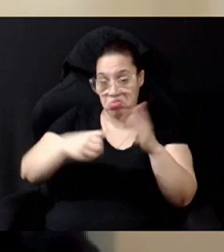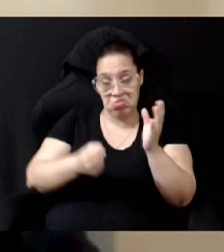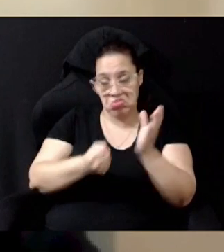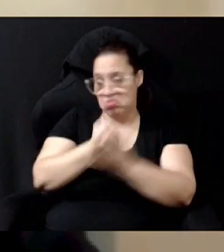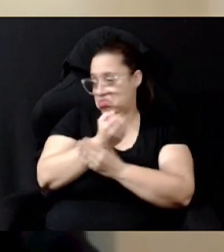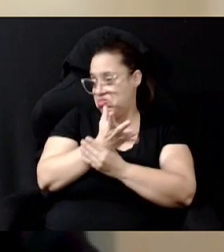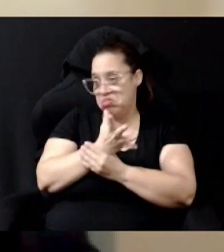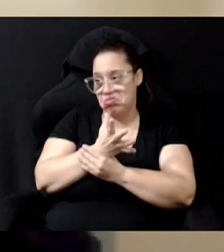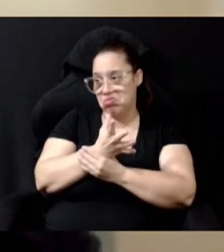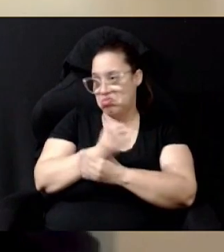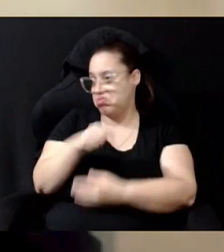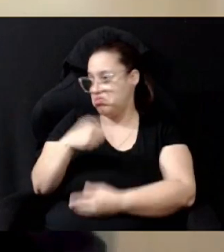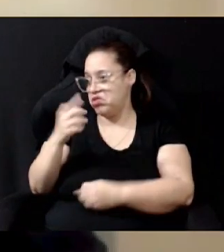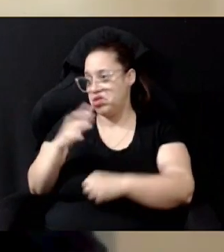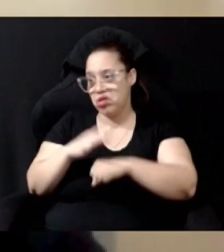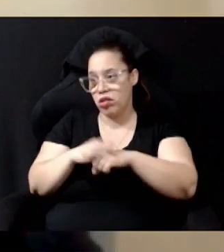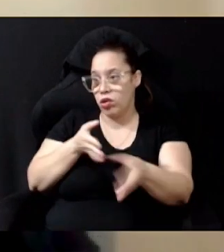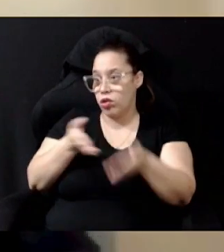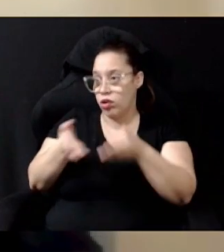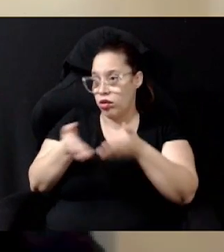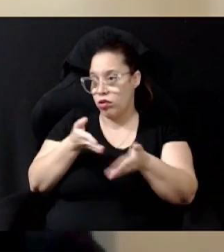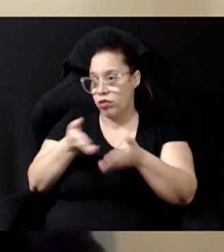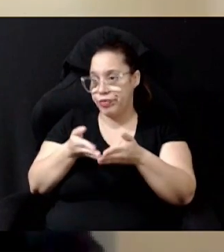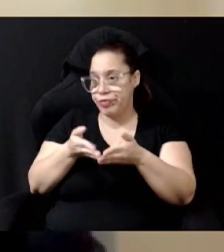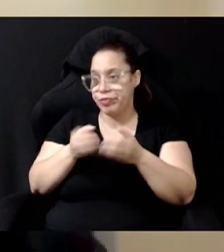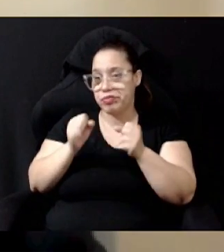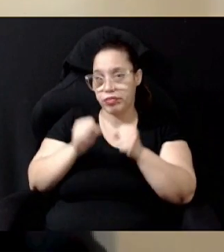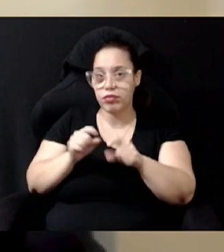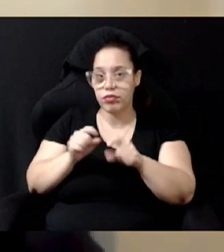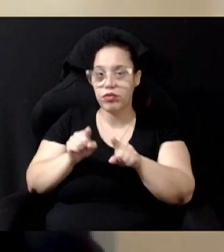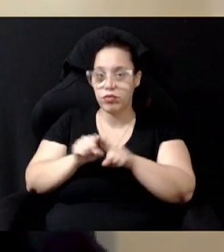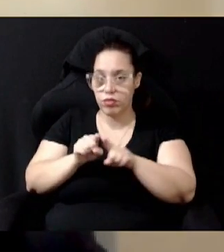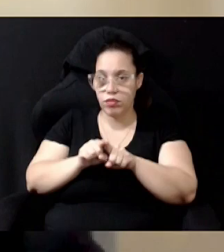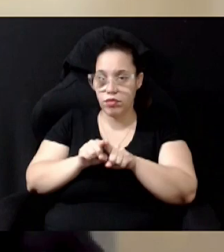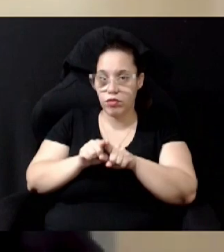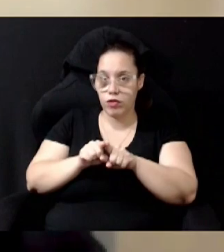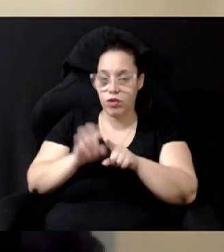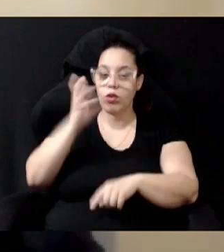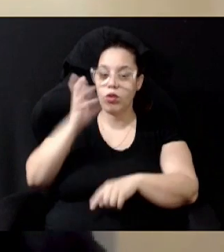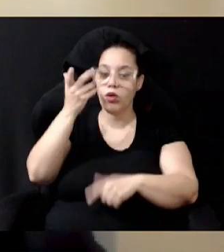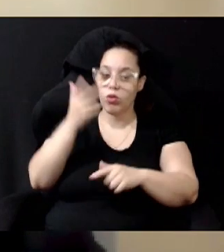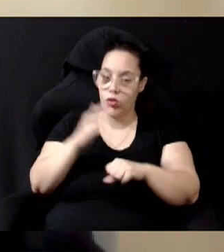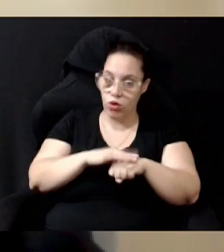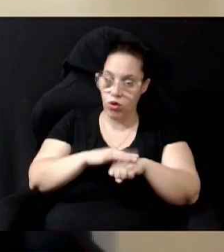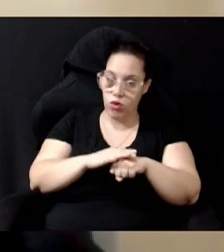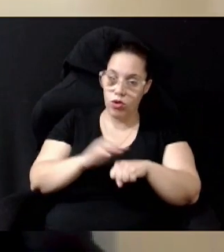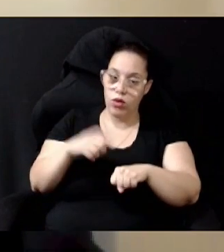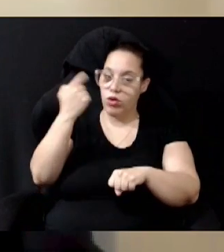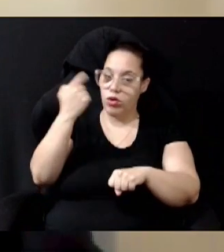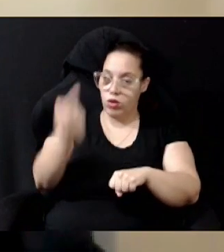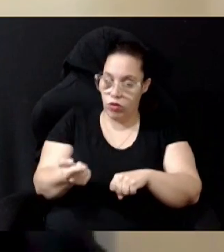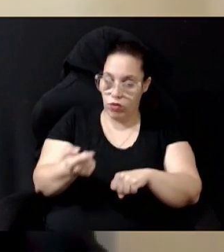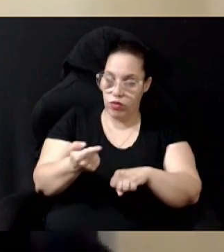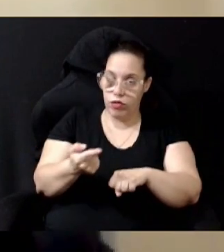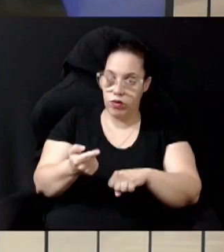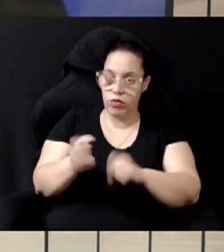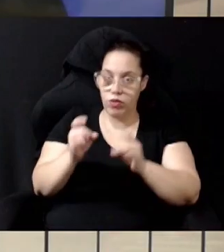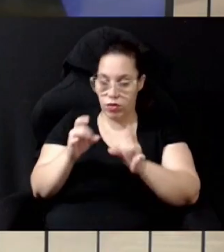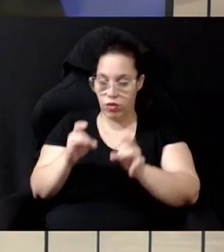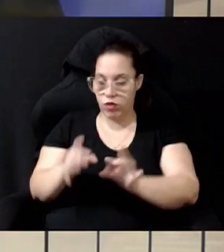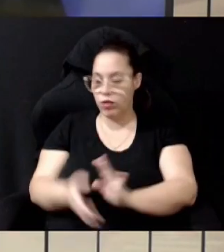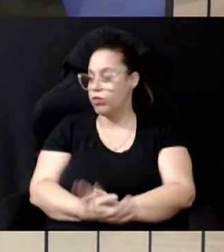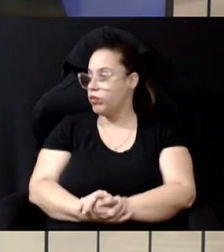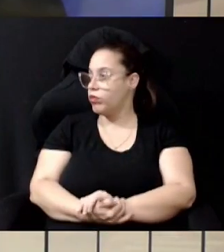outra doença associada, mas pode ser causado por alguma doença bastante específica. Doutor, e